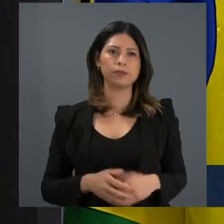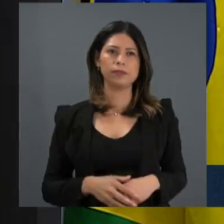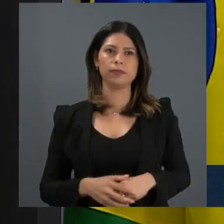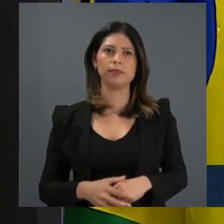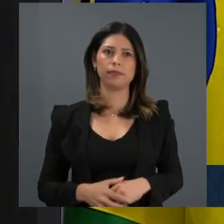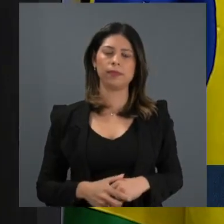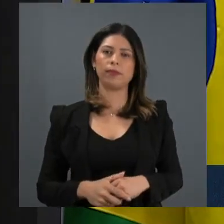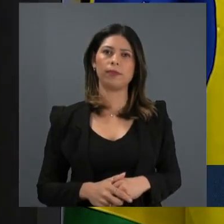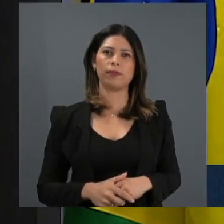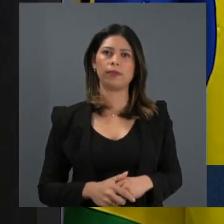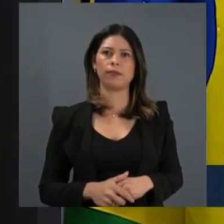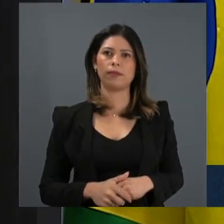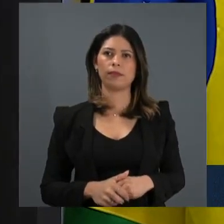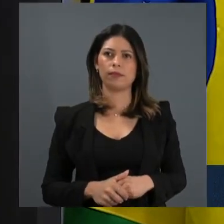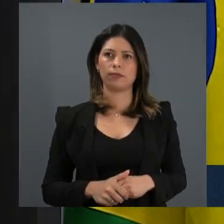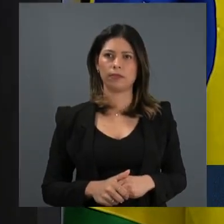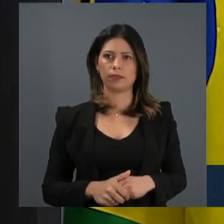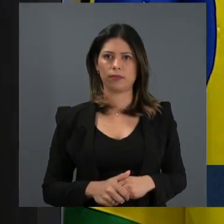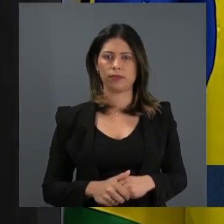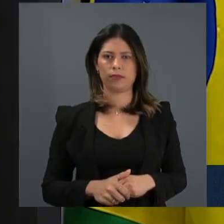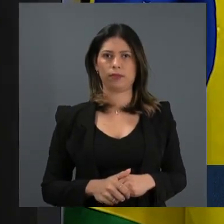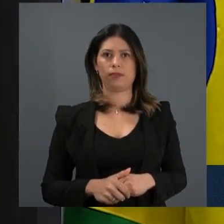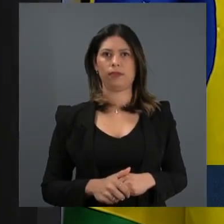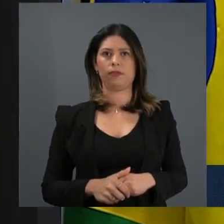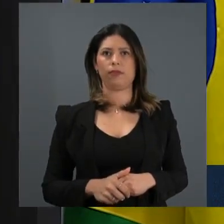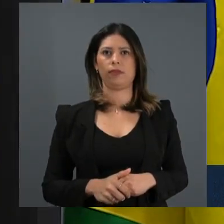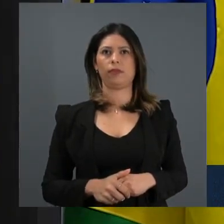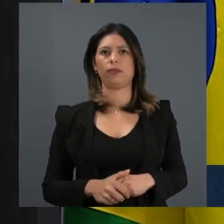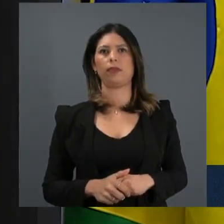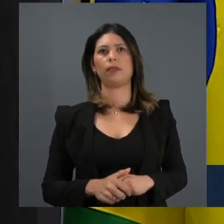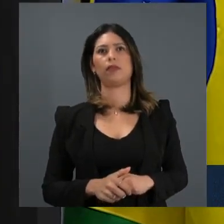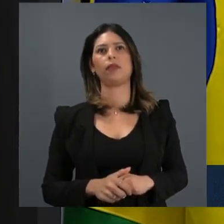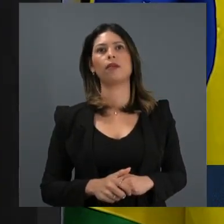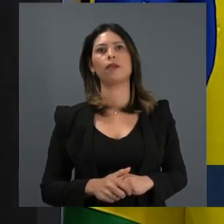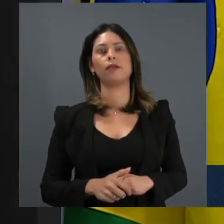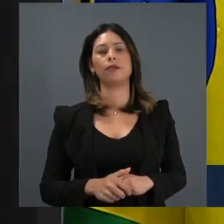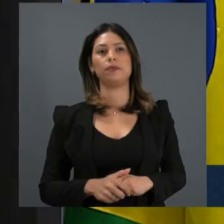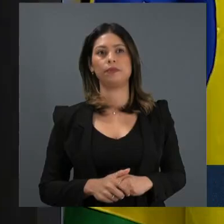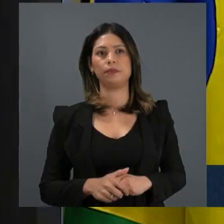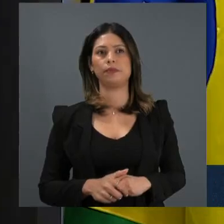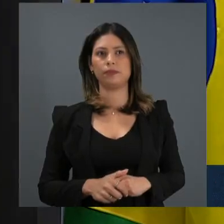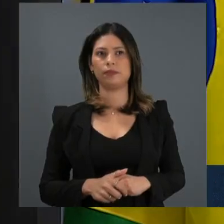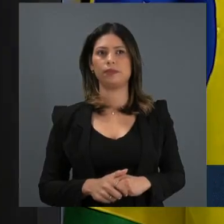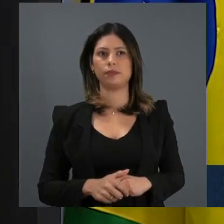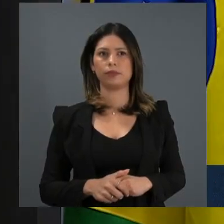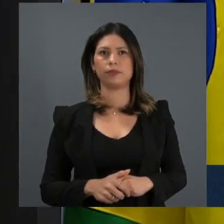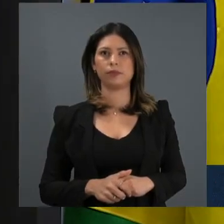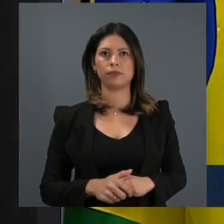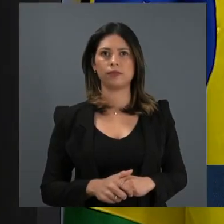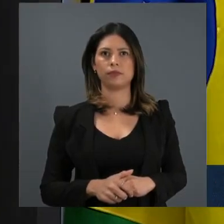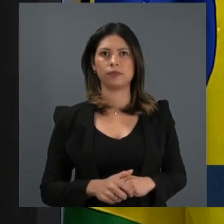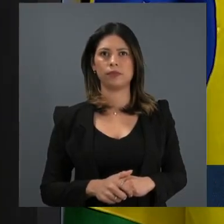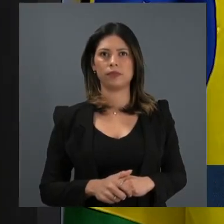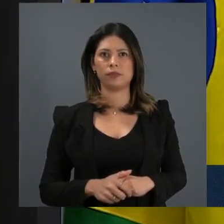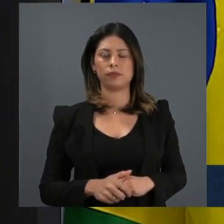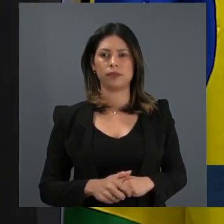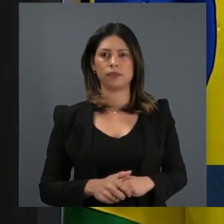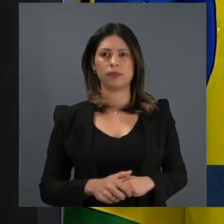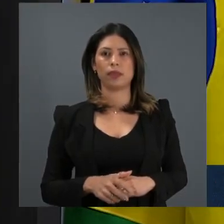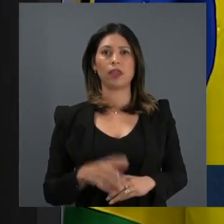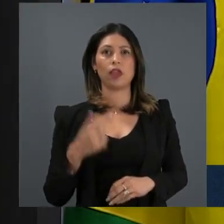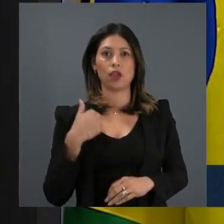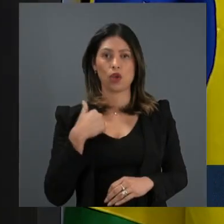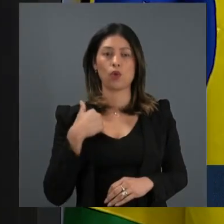eu vou falar também, senhor presidente, eu quero começar, porque eu estou chegando agora de Maceió.